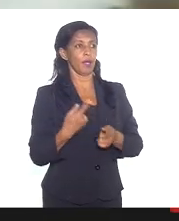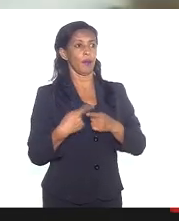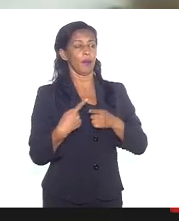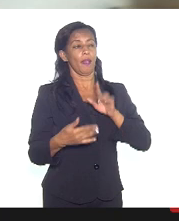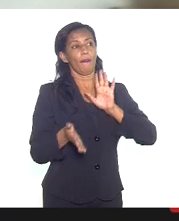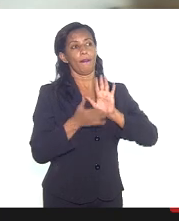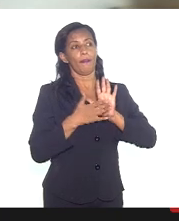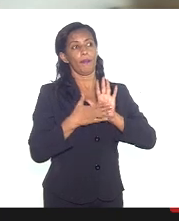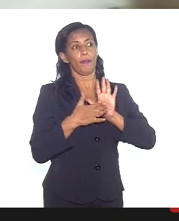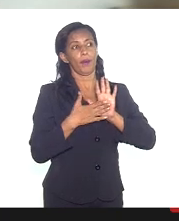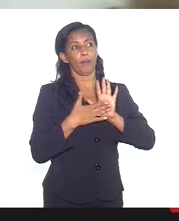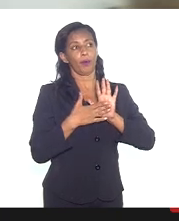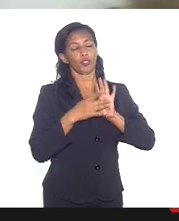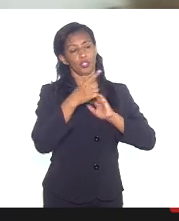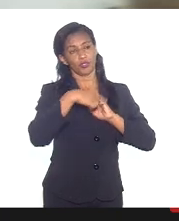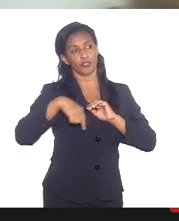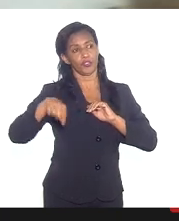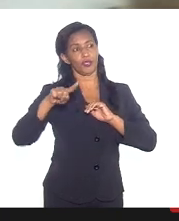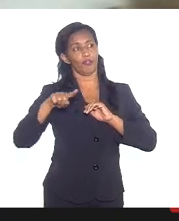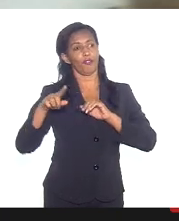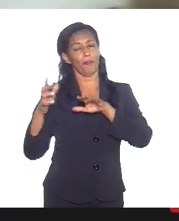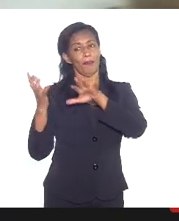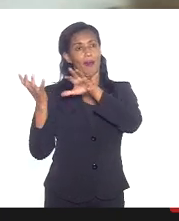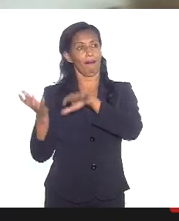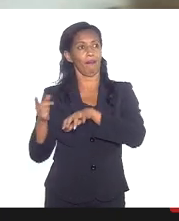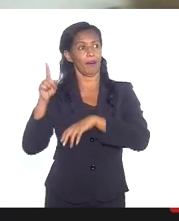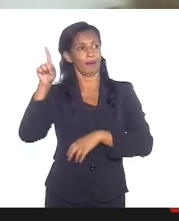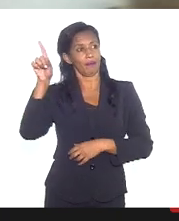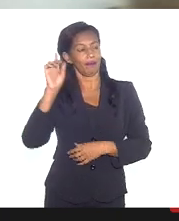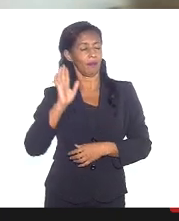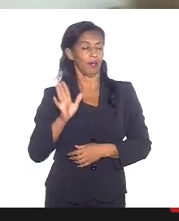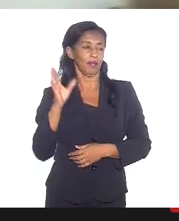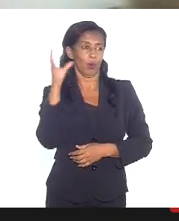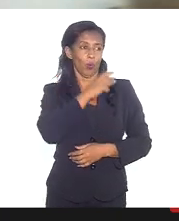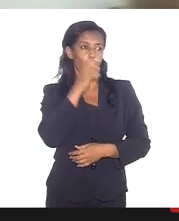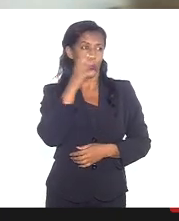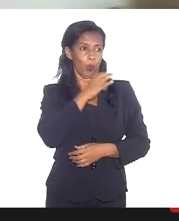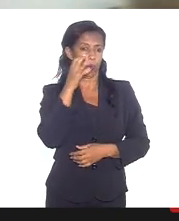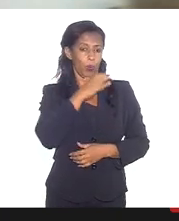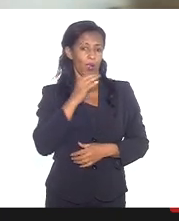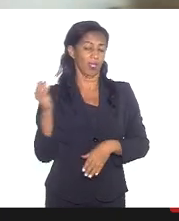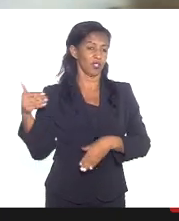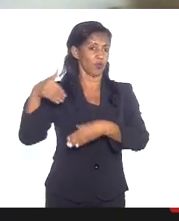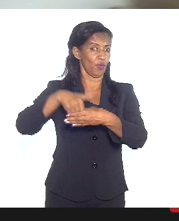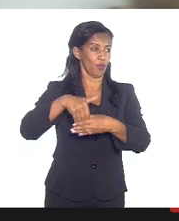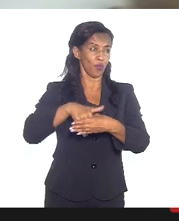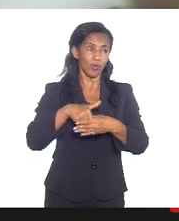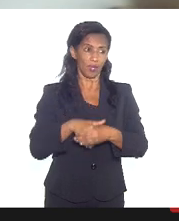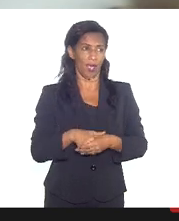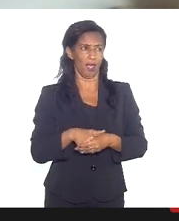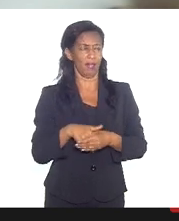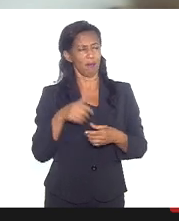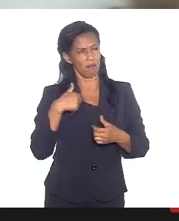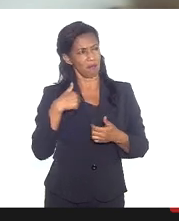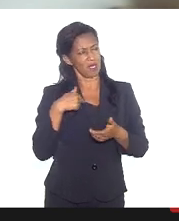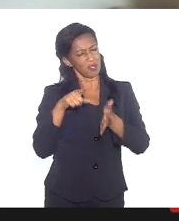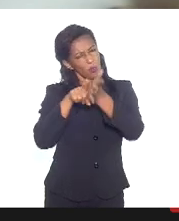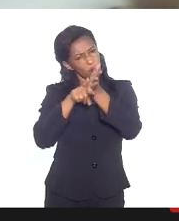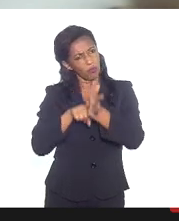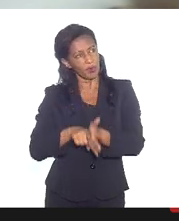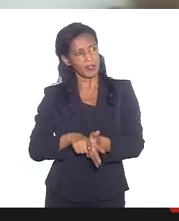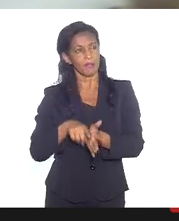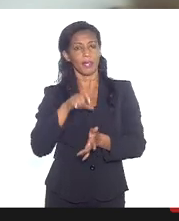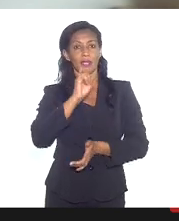do Senado já foi para a Câmara, com o regime de urgência que está, eles vão votar. Mas deixa eu examinar, se isso não